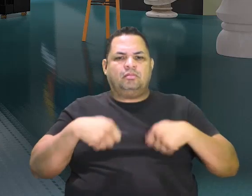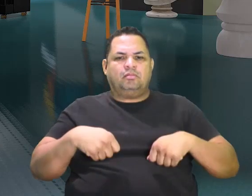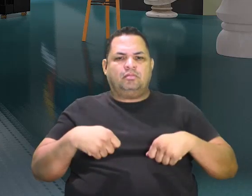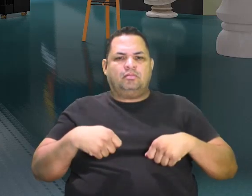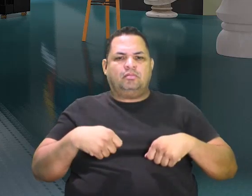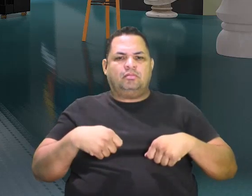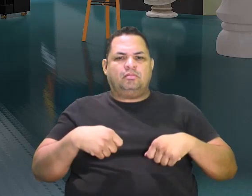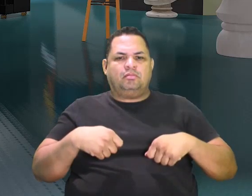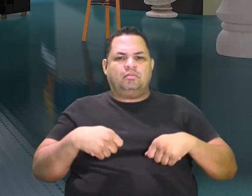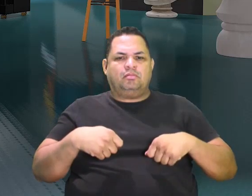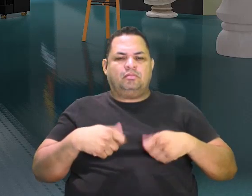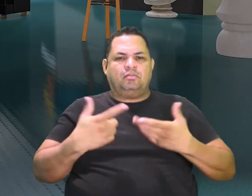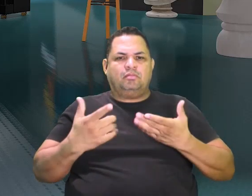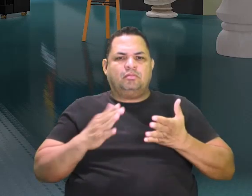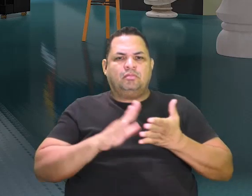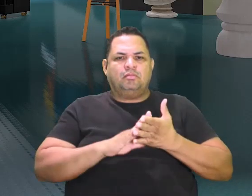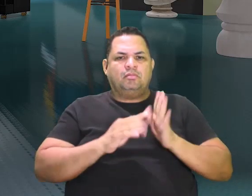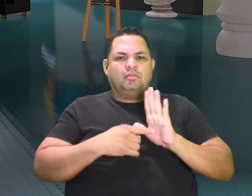poder